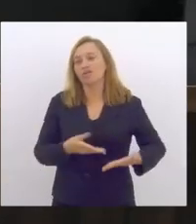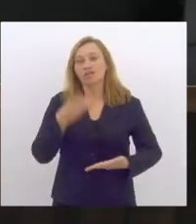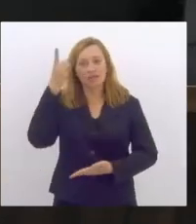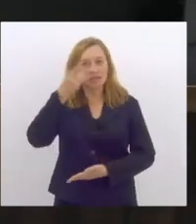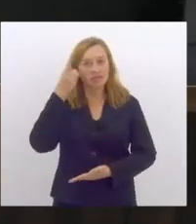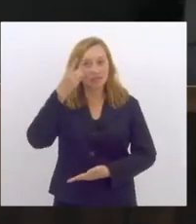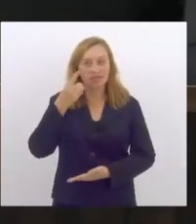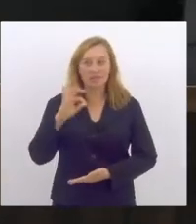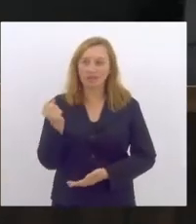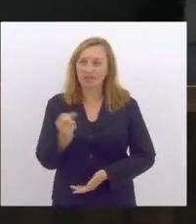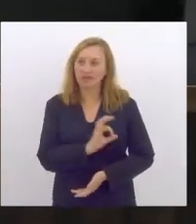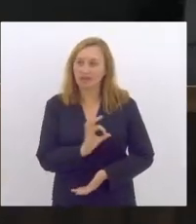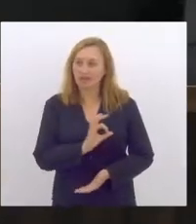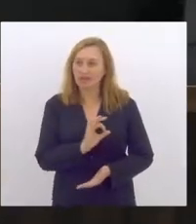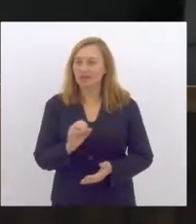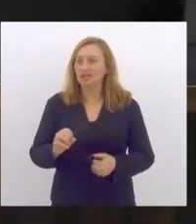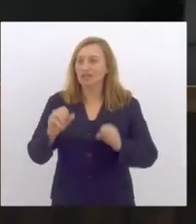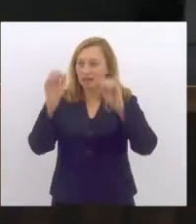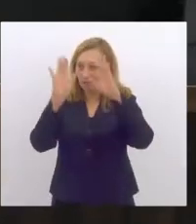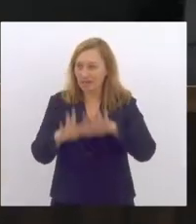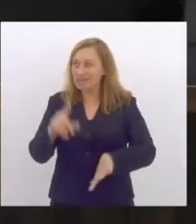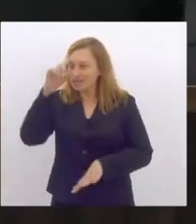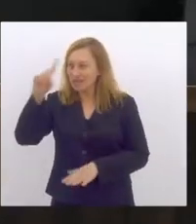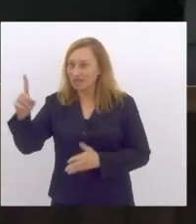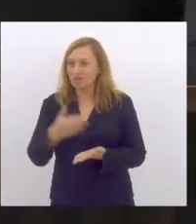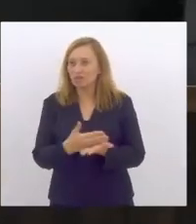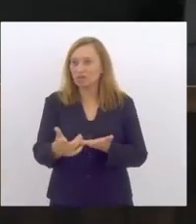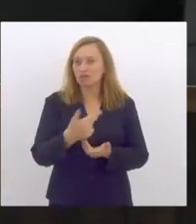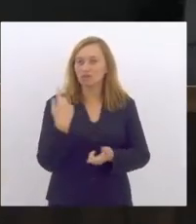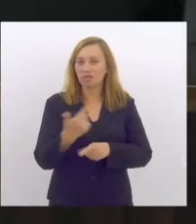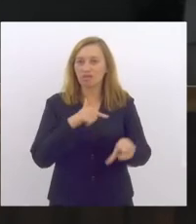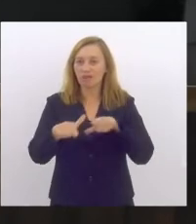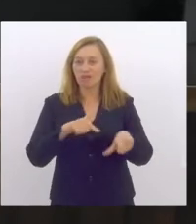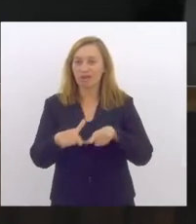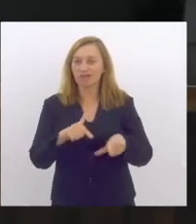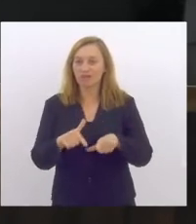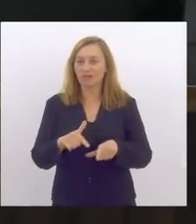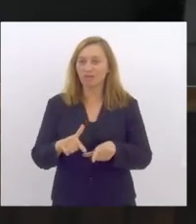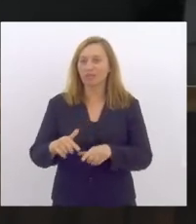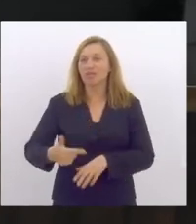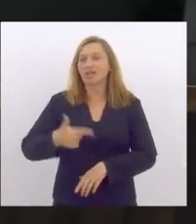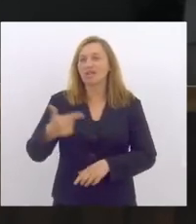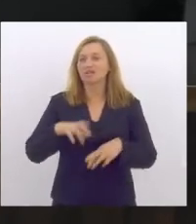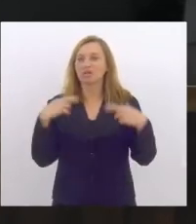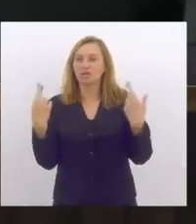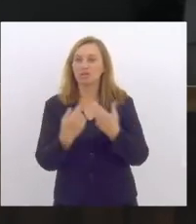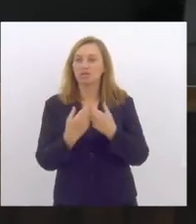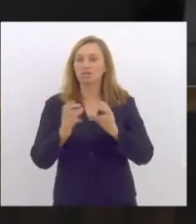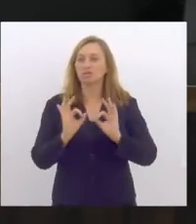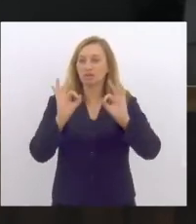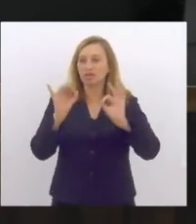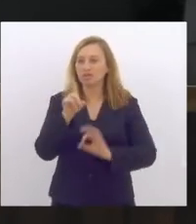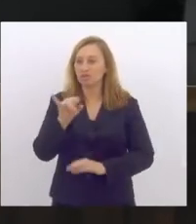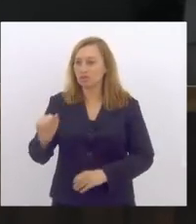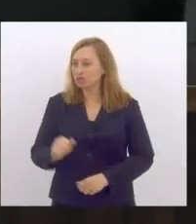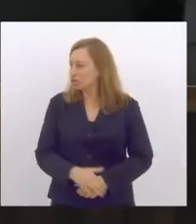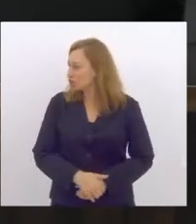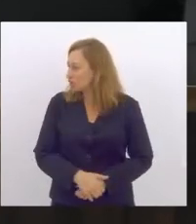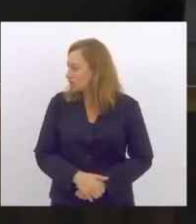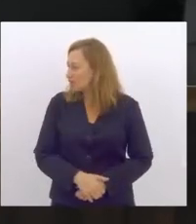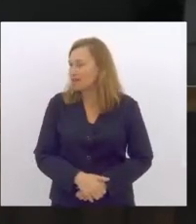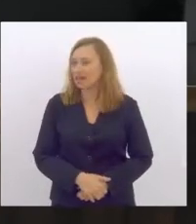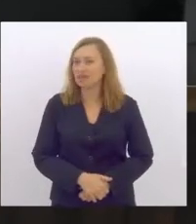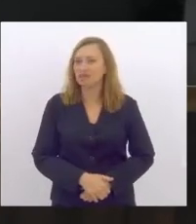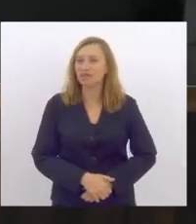Marta Rocha. Havendo número legal sobre a proteção de Deus, iniciamos os nossos trabalhos. Está aberta a segunda sessão extraordinária do dia. A